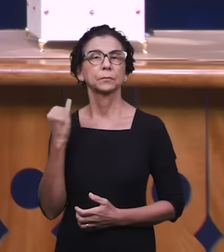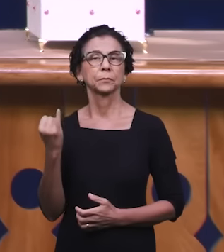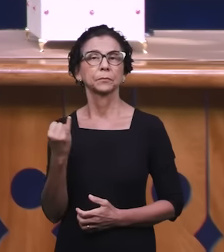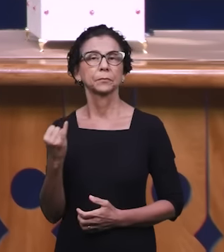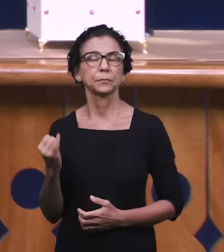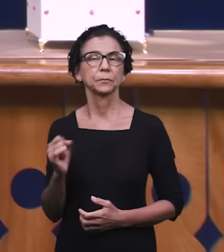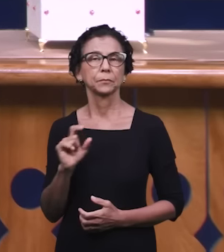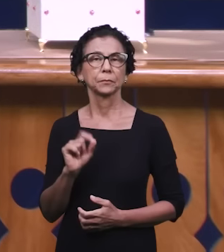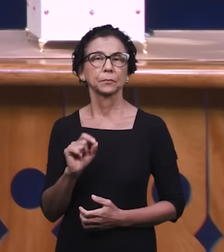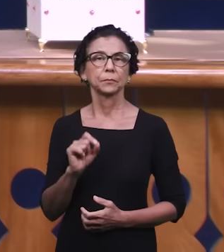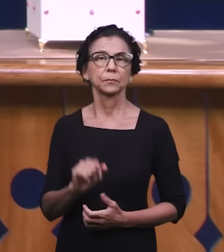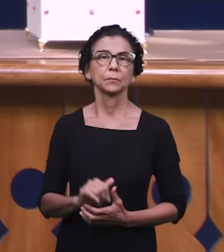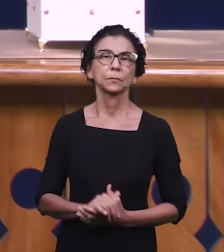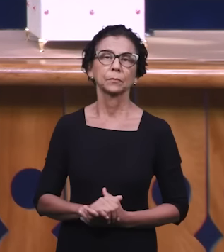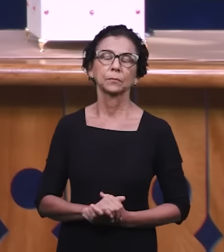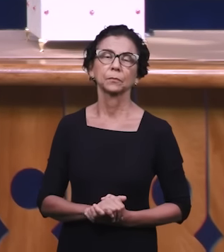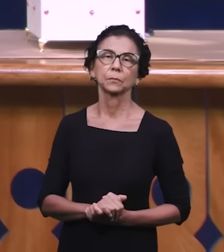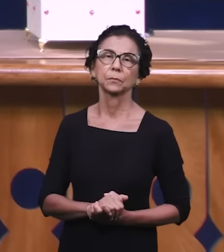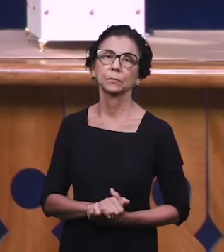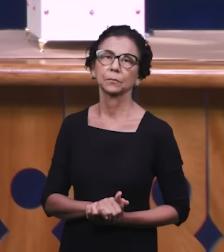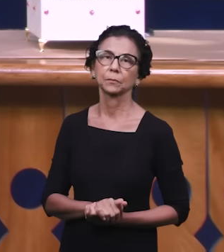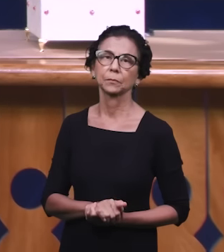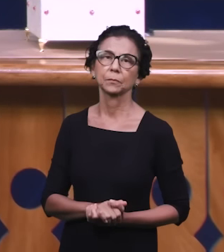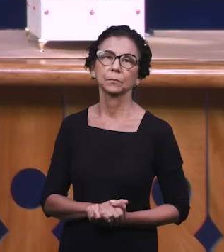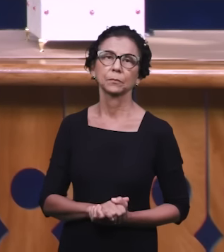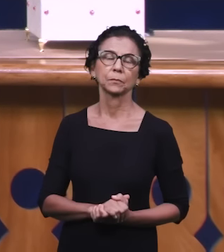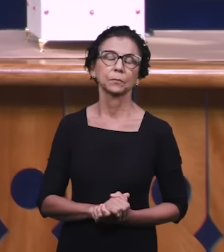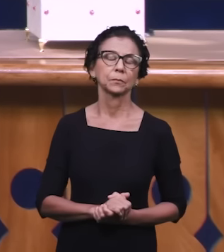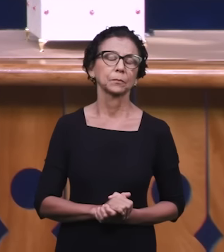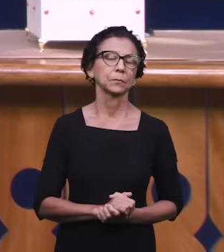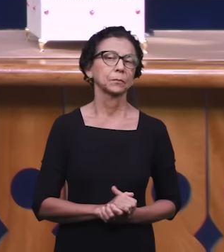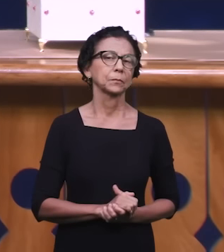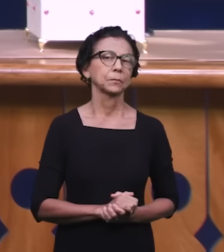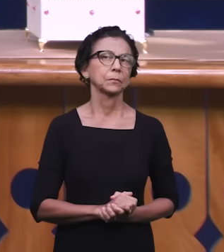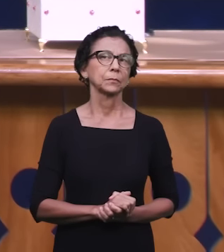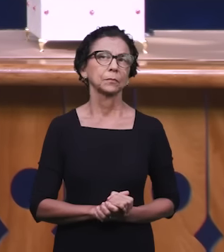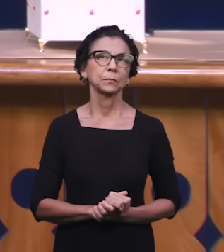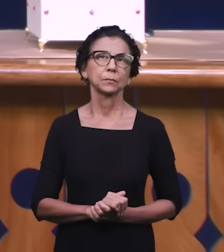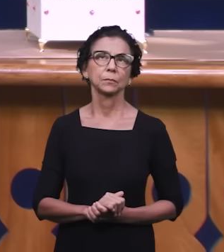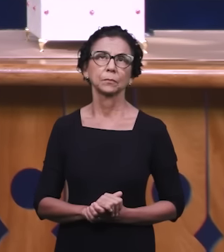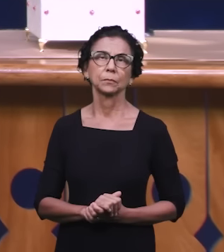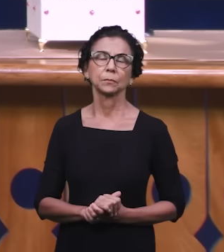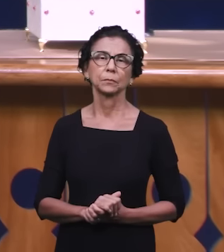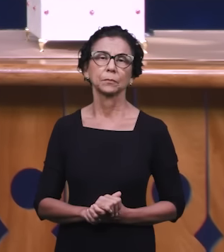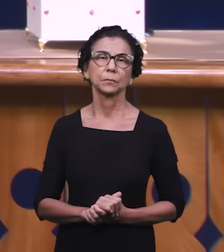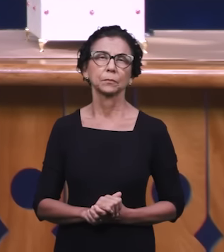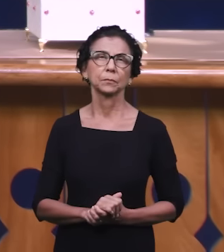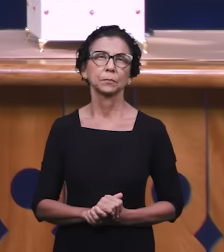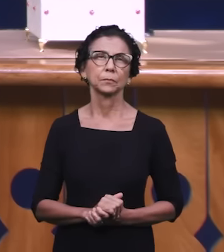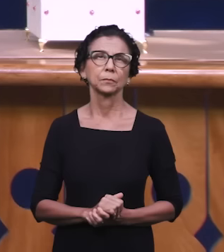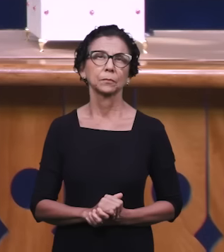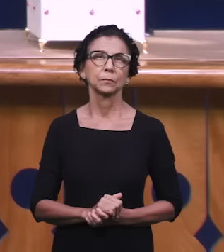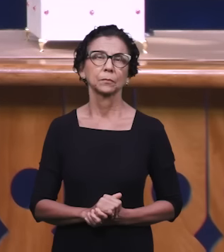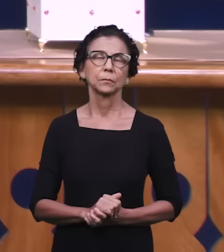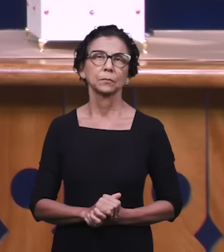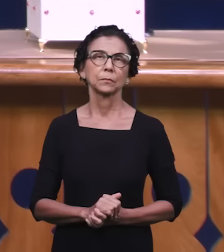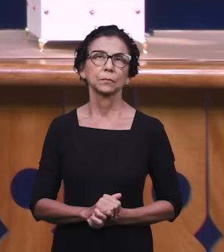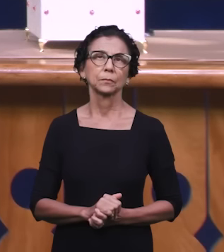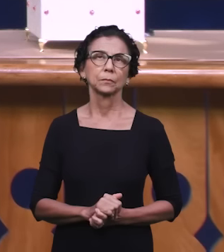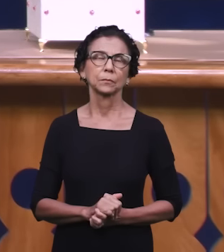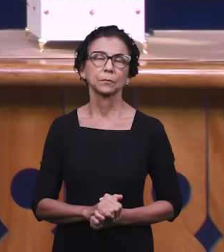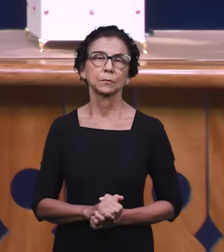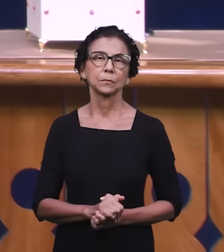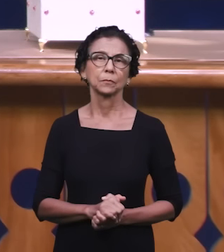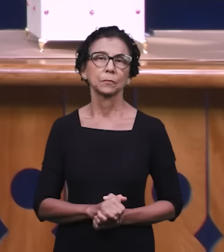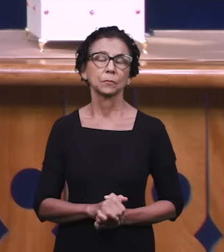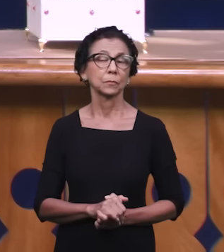João ele recebe aquelas palavras daquele anjo, ele lançou-se aos pés para adorar